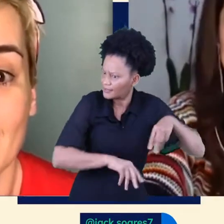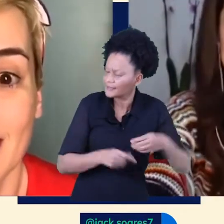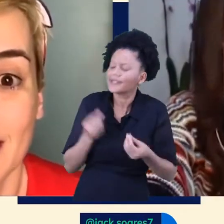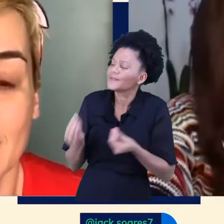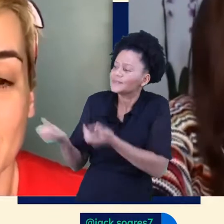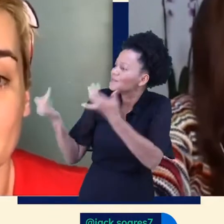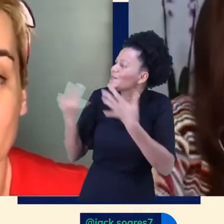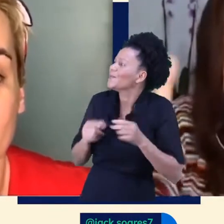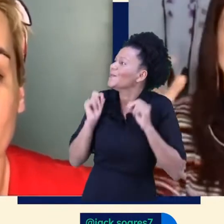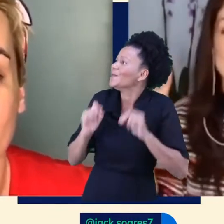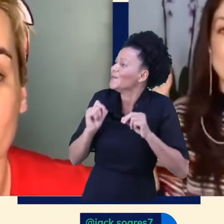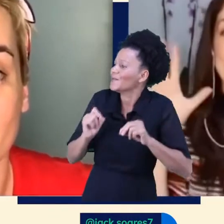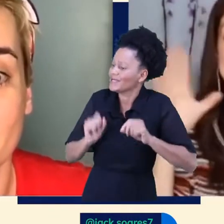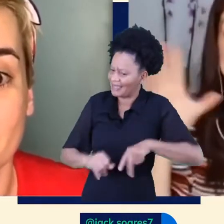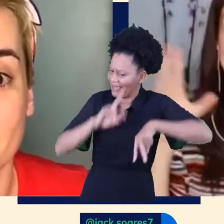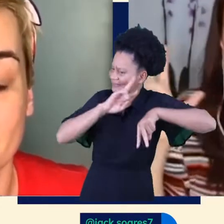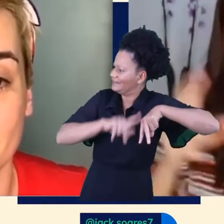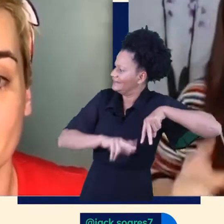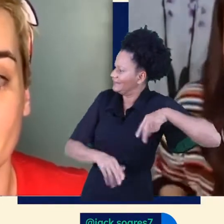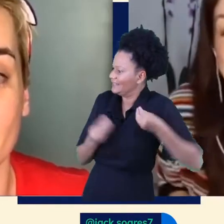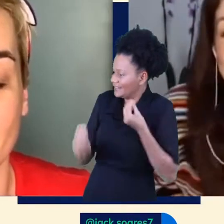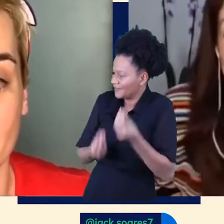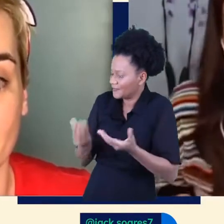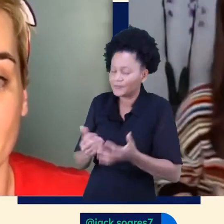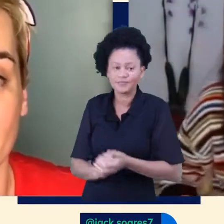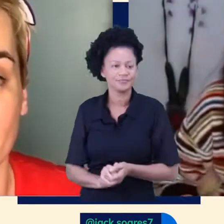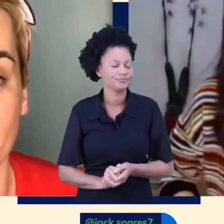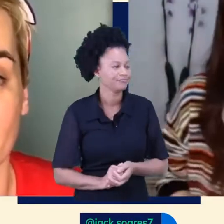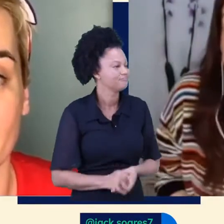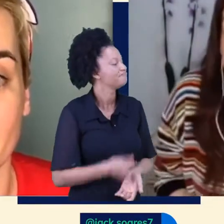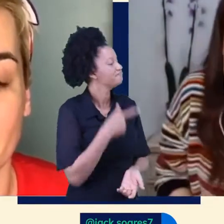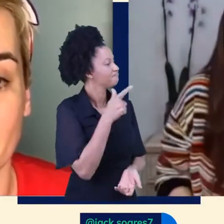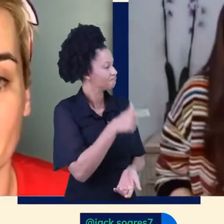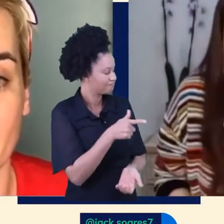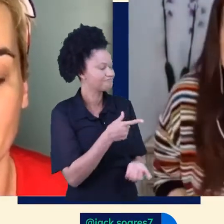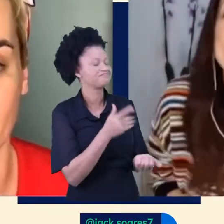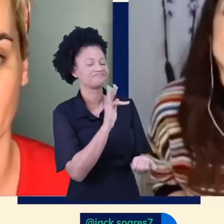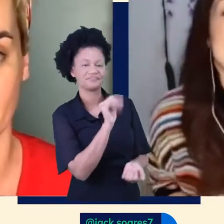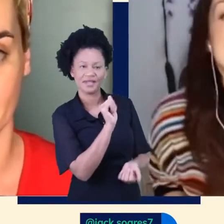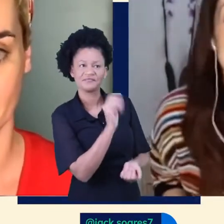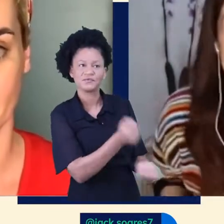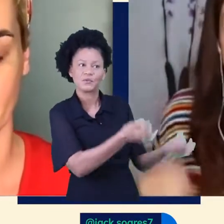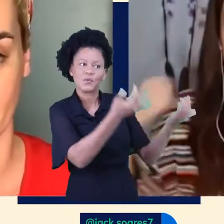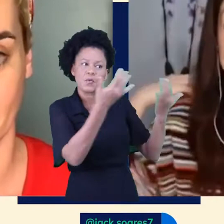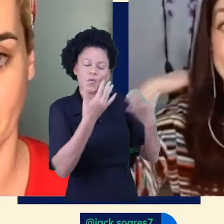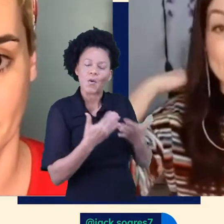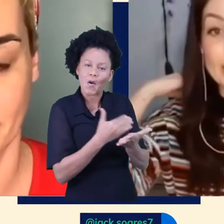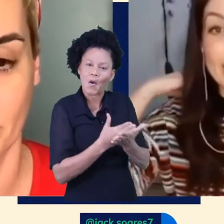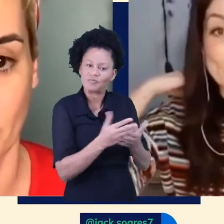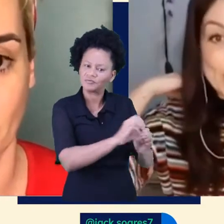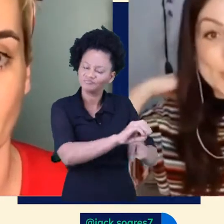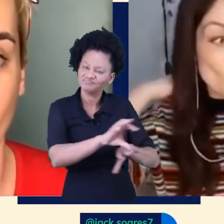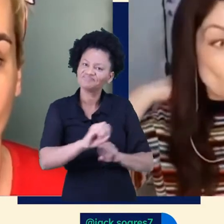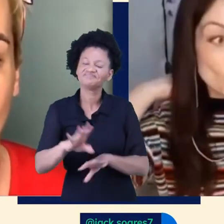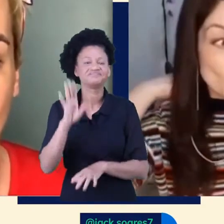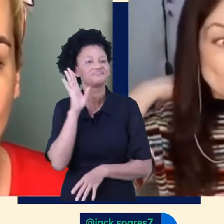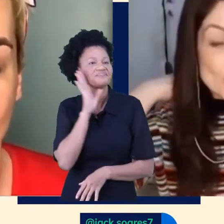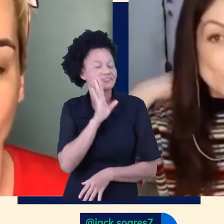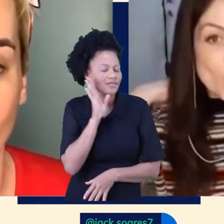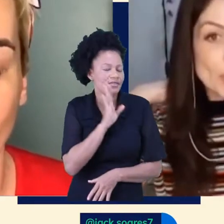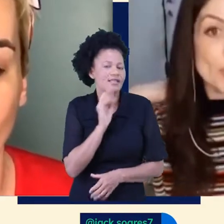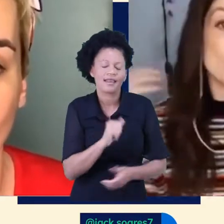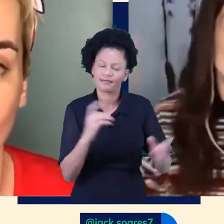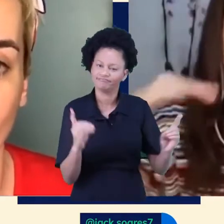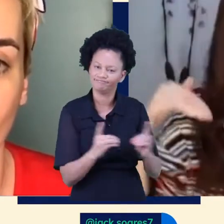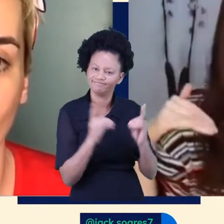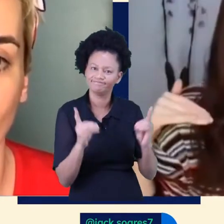começou aí com uma didática bem bacana, né? Para a gente entender o que é gênero, até porque tem o mesmo